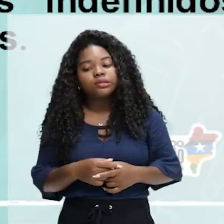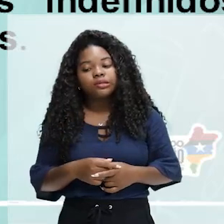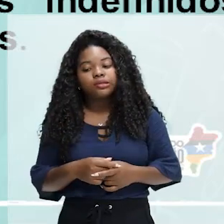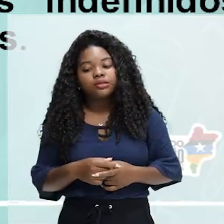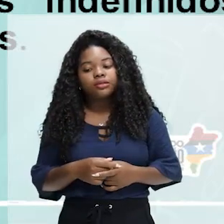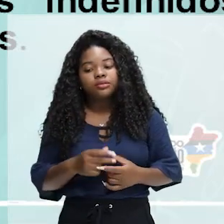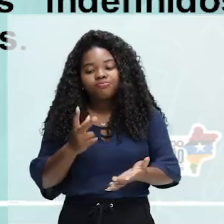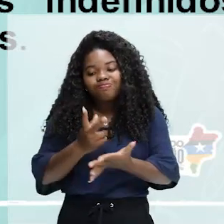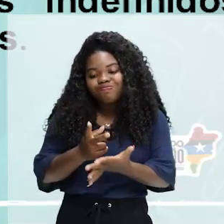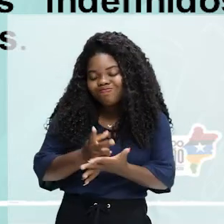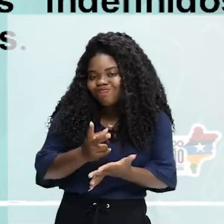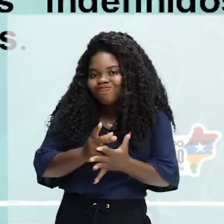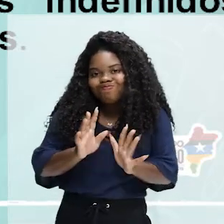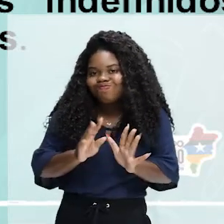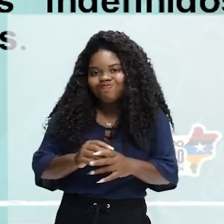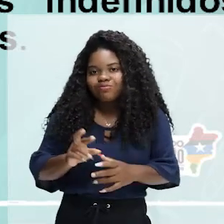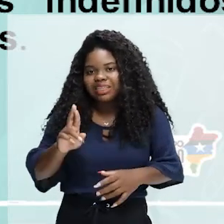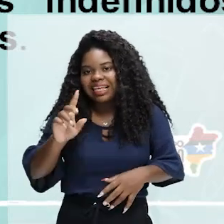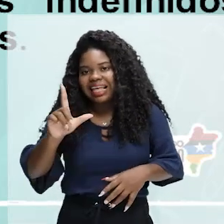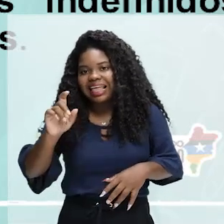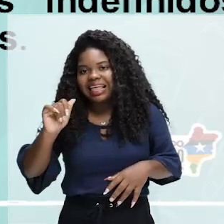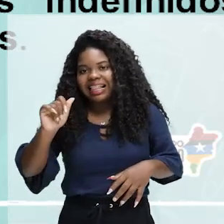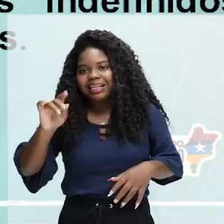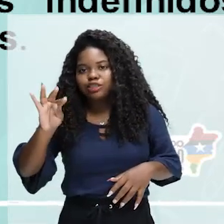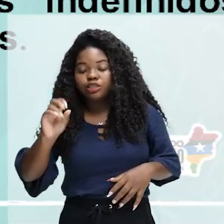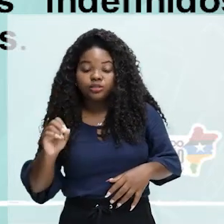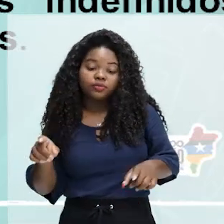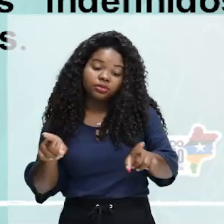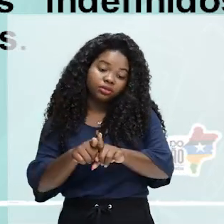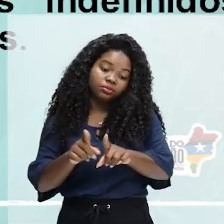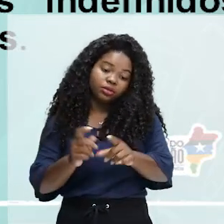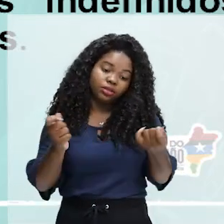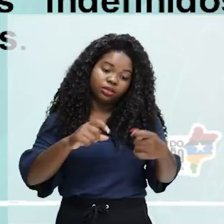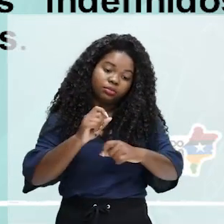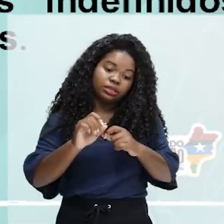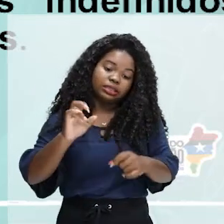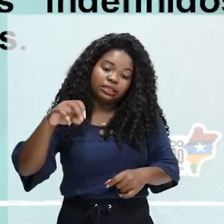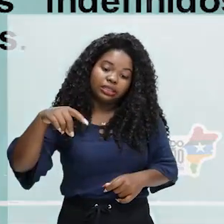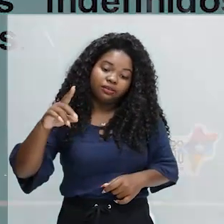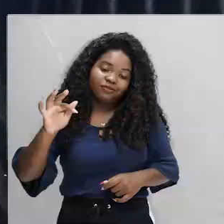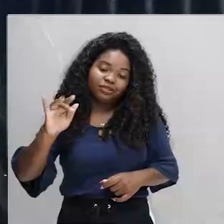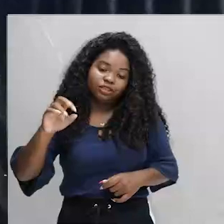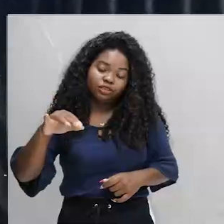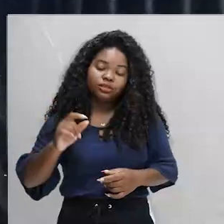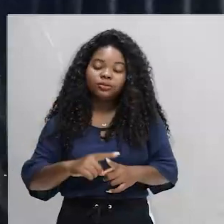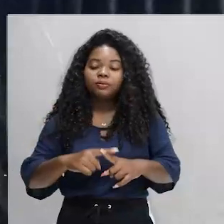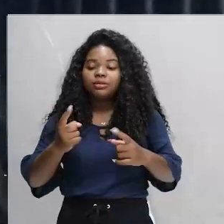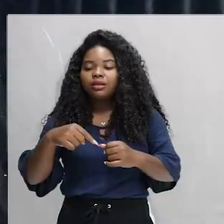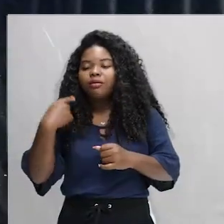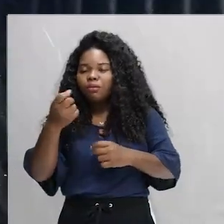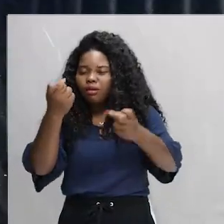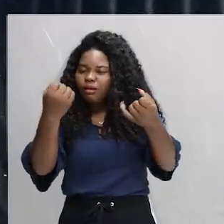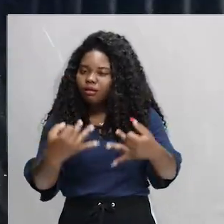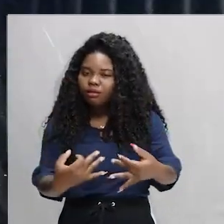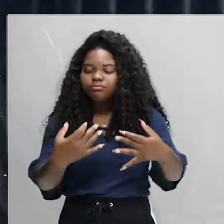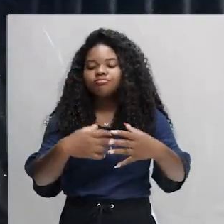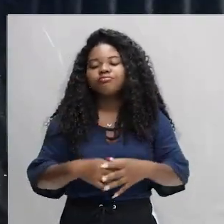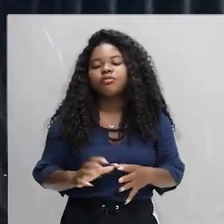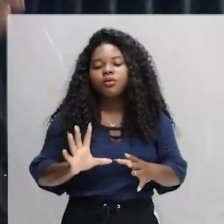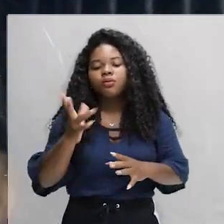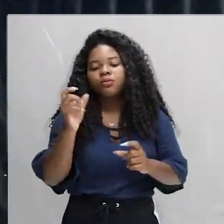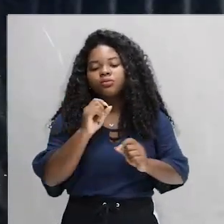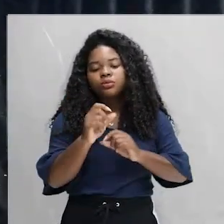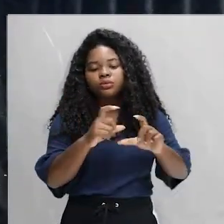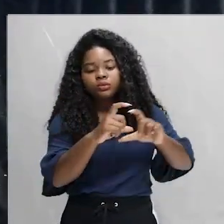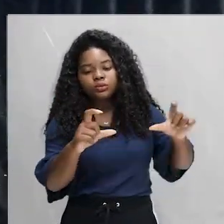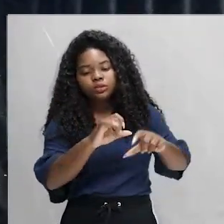elas são relativas, elas podem ser introduzidas também por pronomes indefinidos, mas aí é um caso que a gente vê depois, tá? Quando isso acontece, diz que as